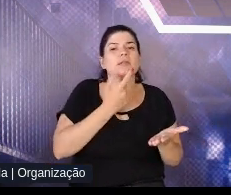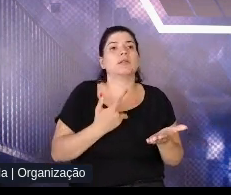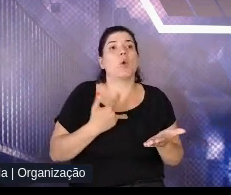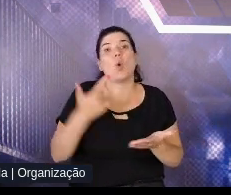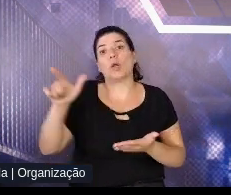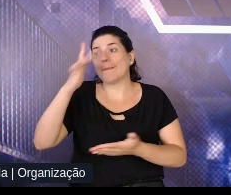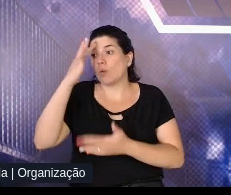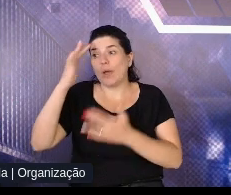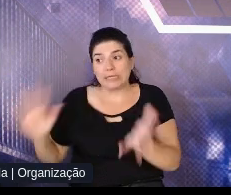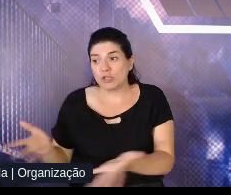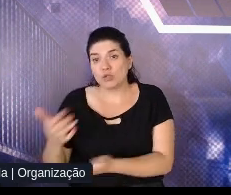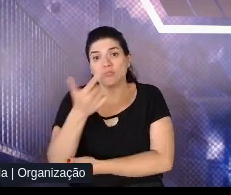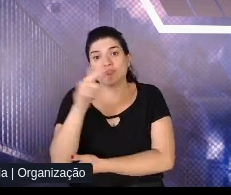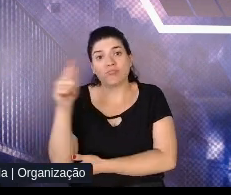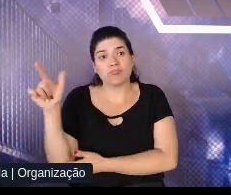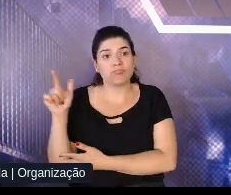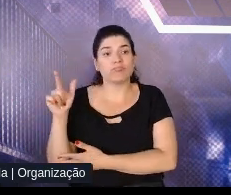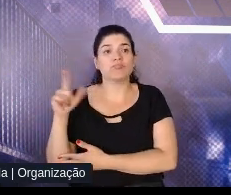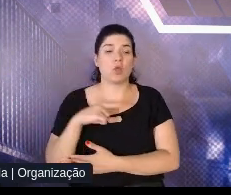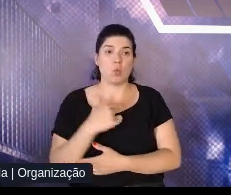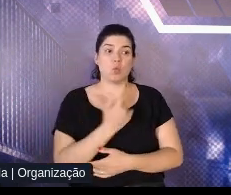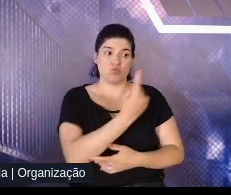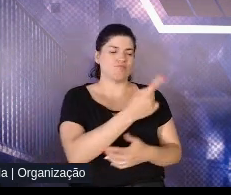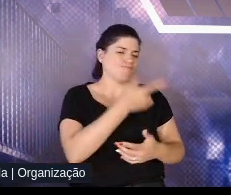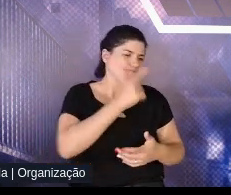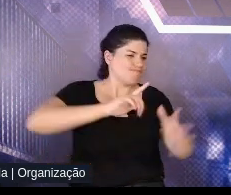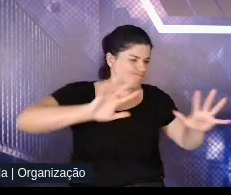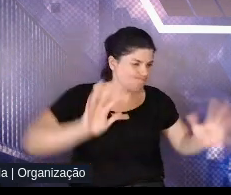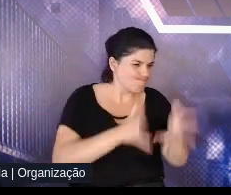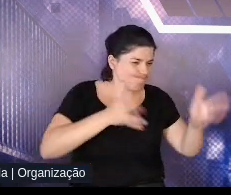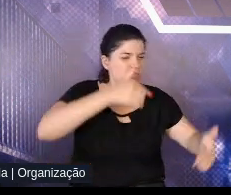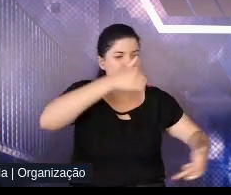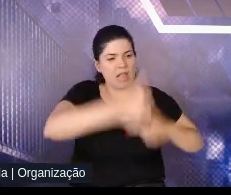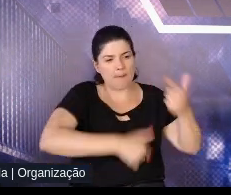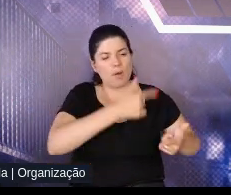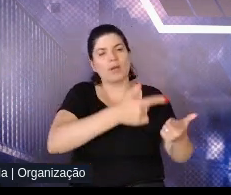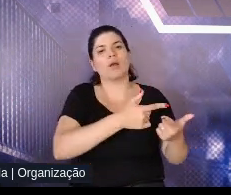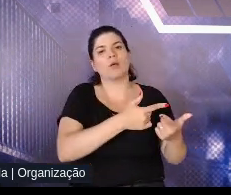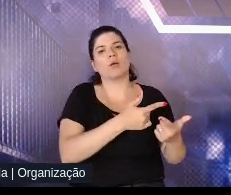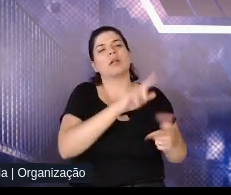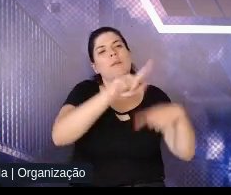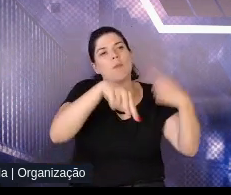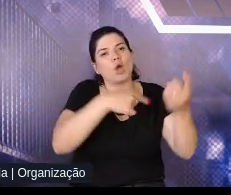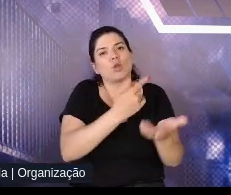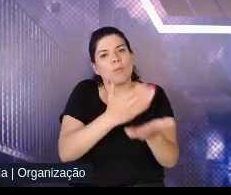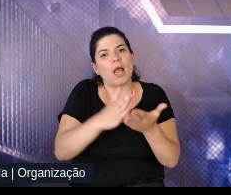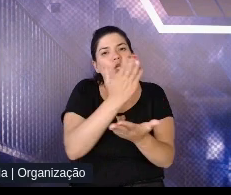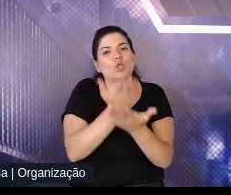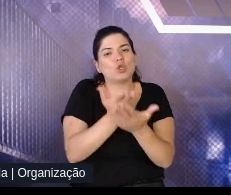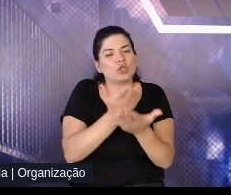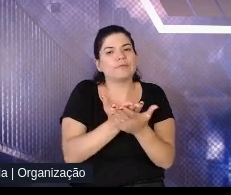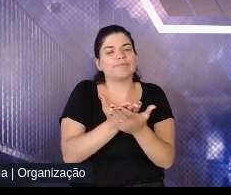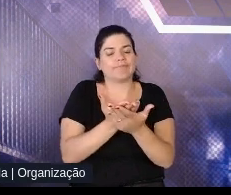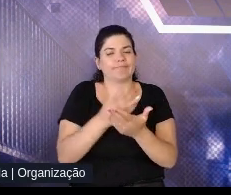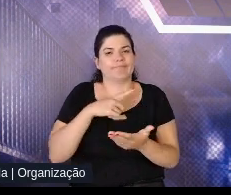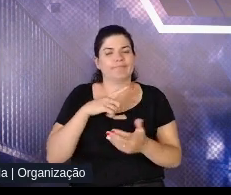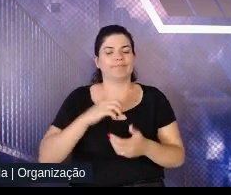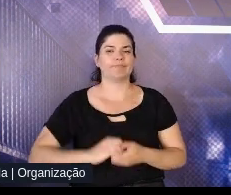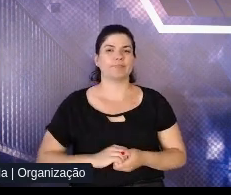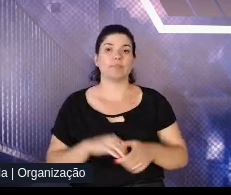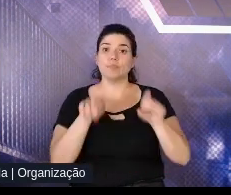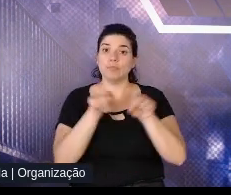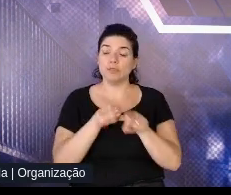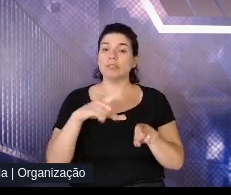esse incentivo. Então, umas são mais incentivadas a trabalhar e depois elas recorrem ao estudo. Nós temos que lidar